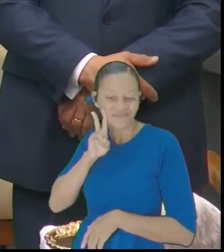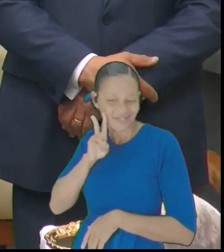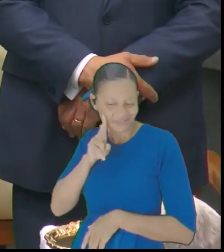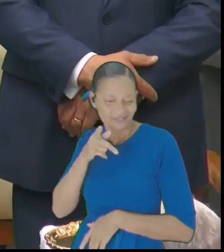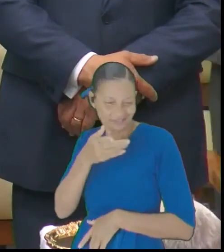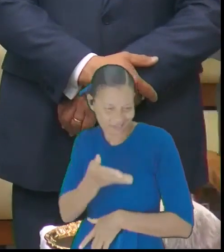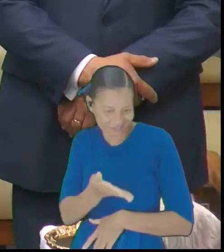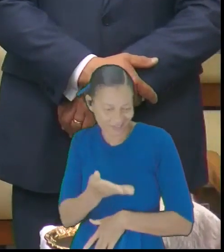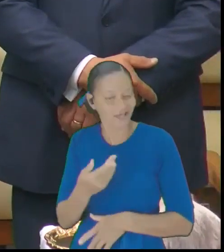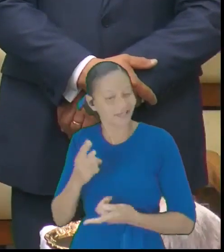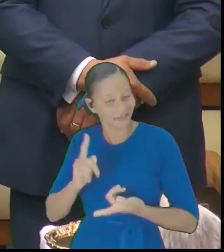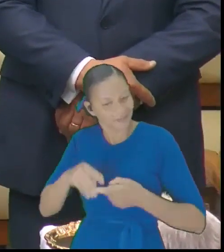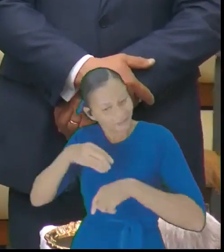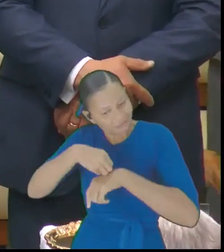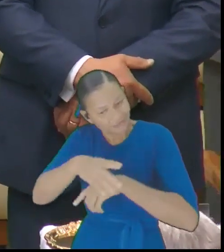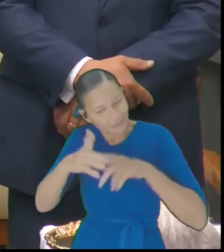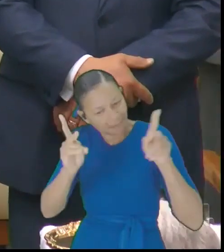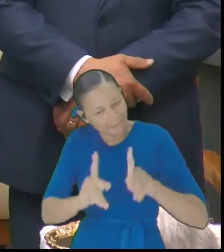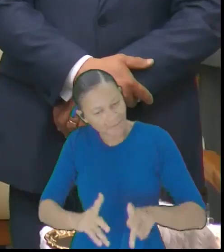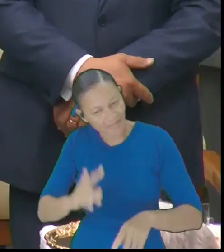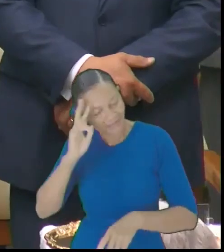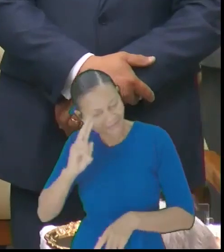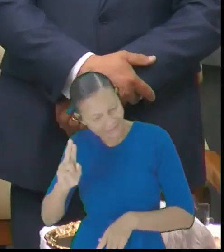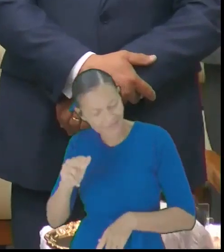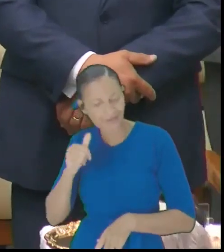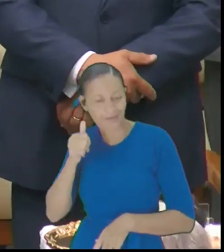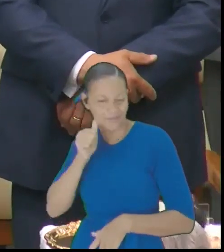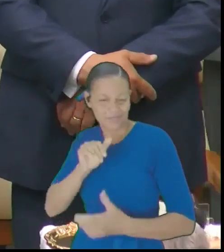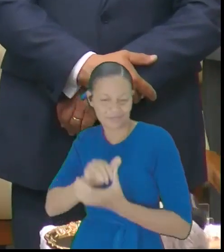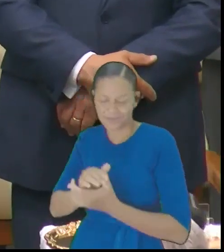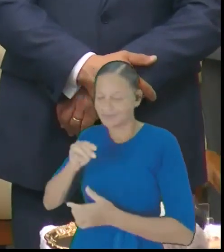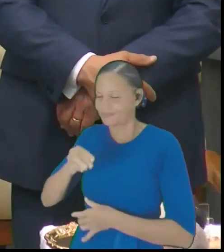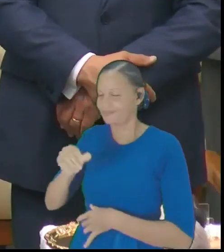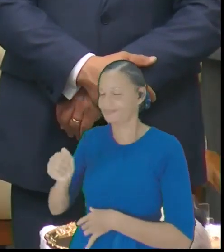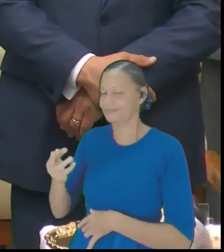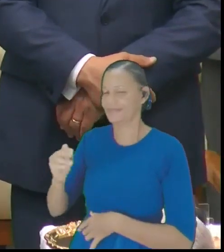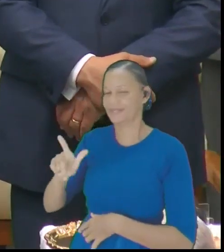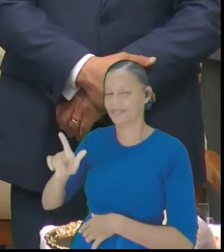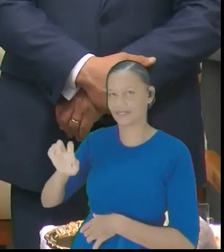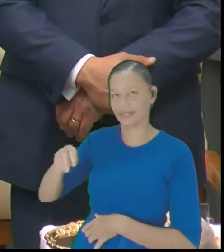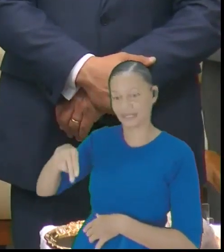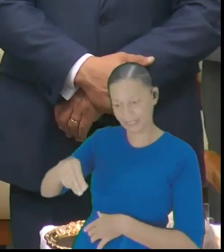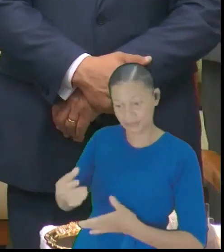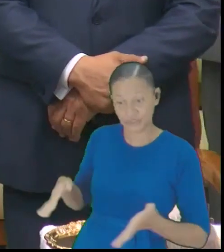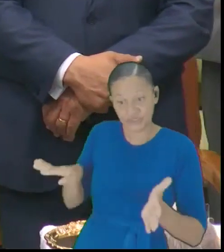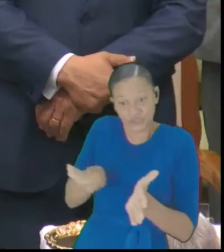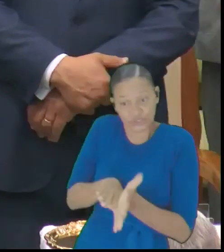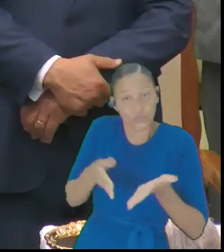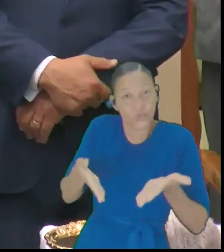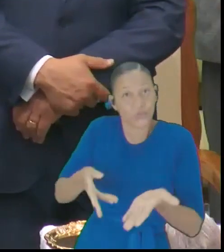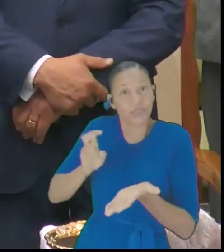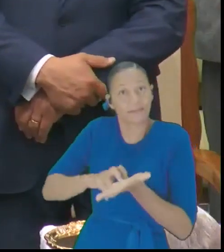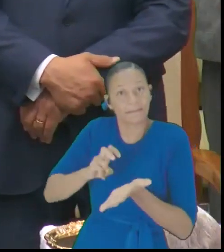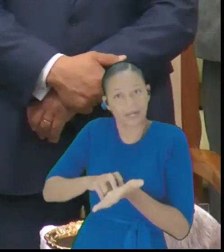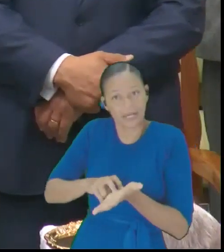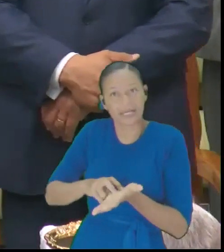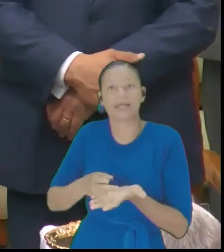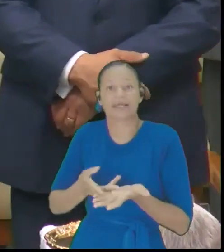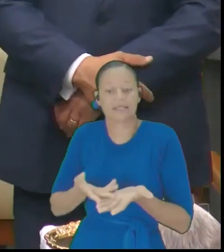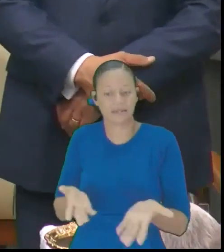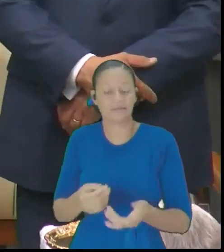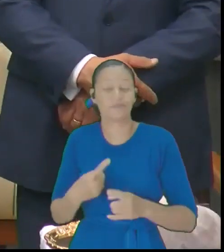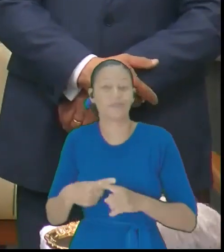minha esposa, irmã Marlene. Eu cheguei hoje em São Paulo, pela manhã nós estávamos lá em Salvador, na Bahia, com o pastor